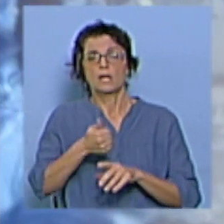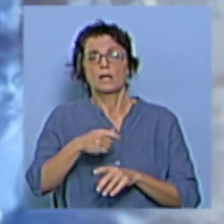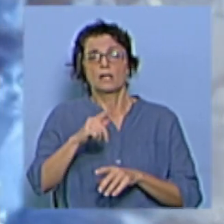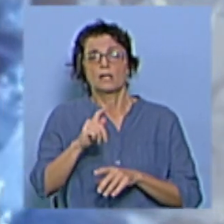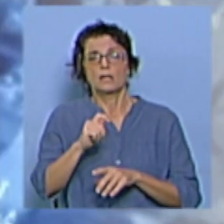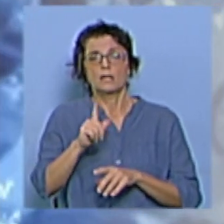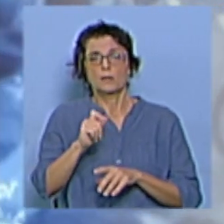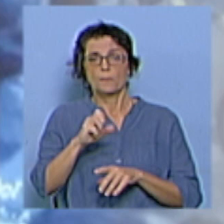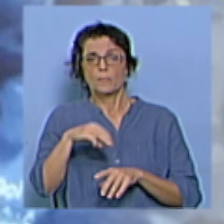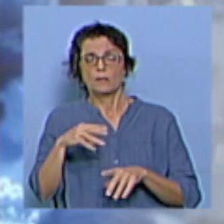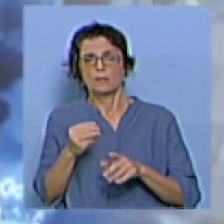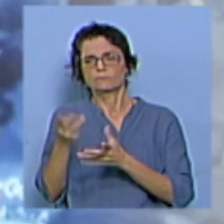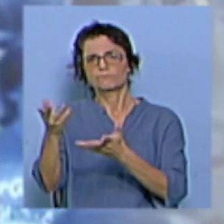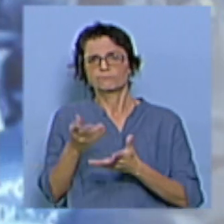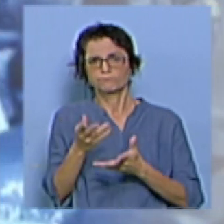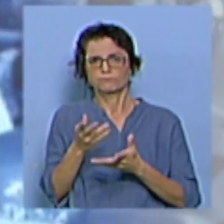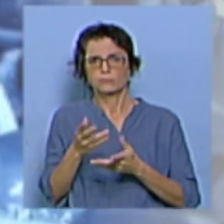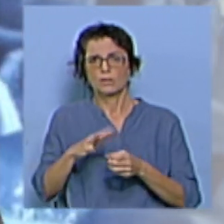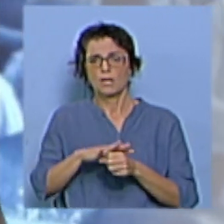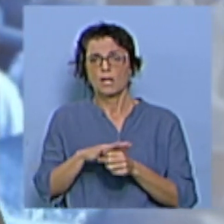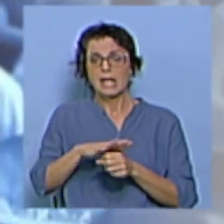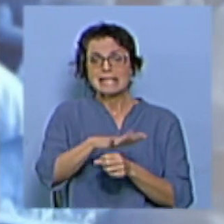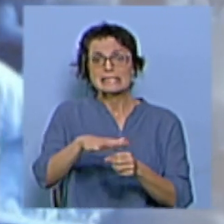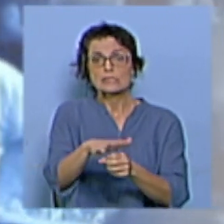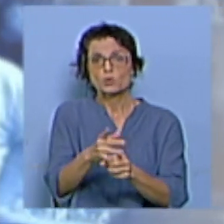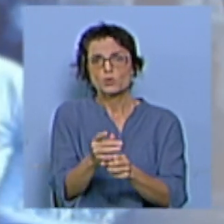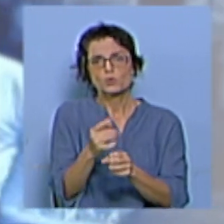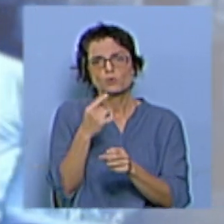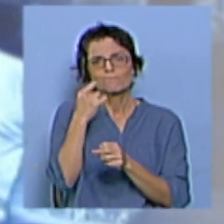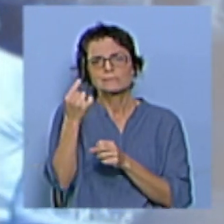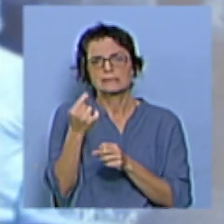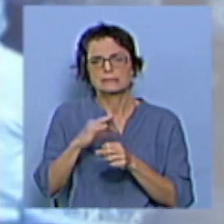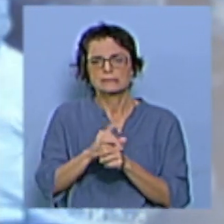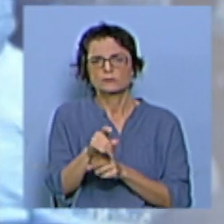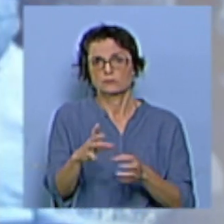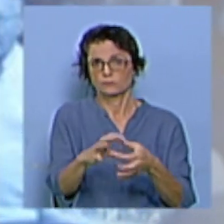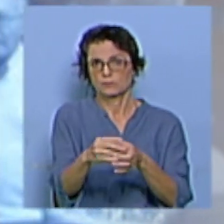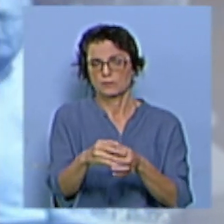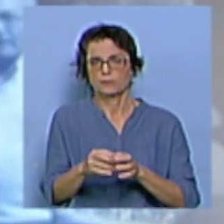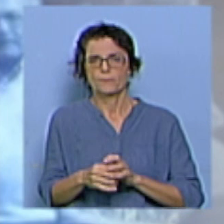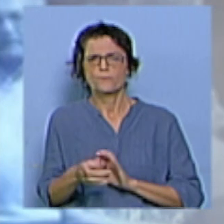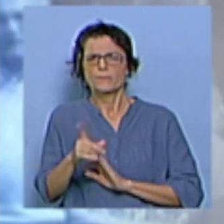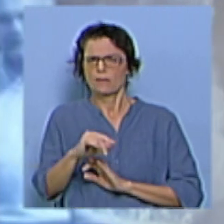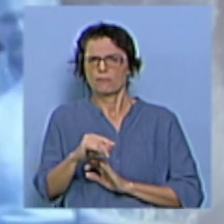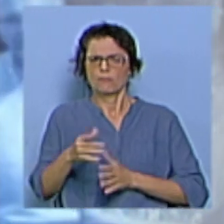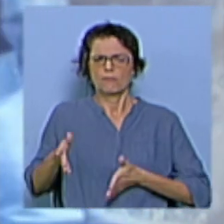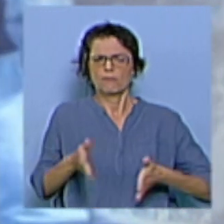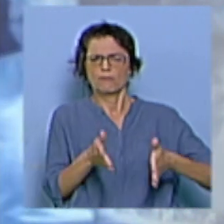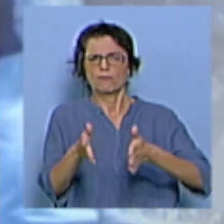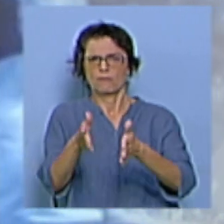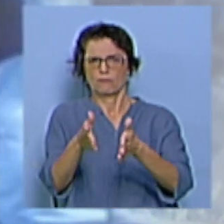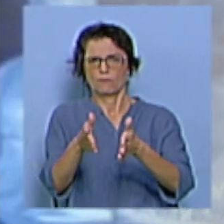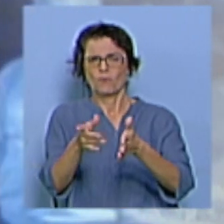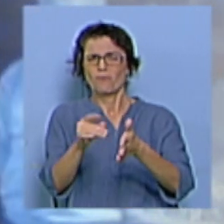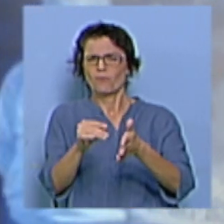específicos de coronavírus. Paralelamente a isto, há toda uma linha e um caminho de solidariedade